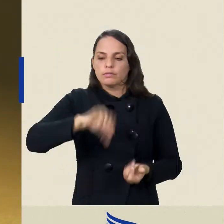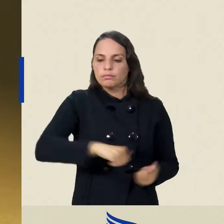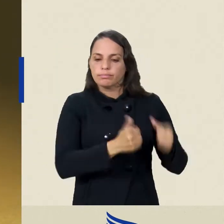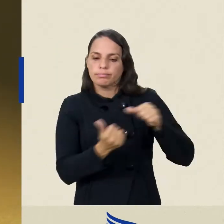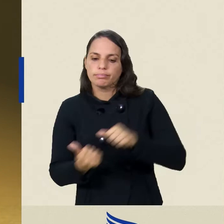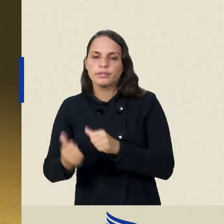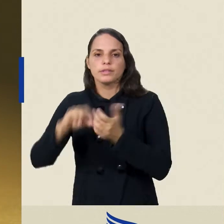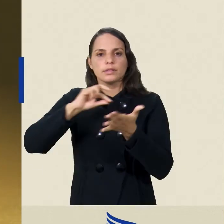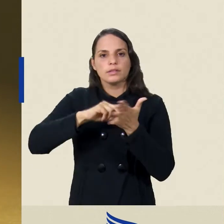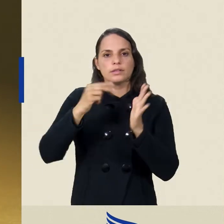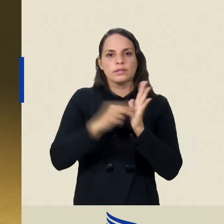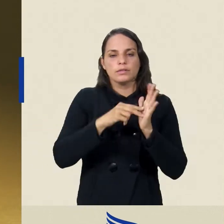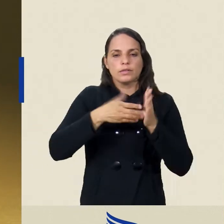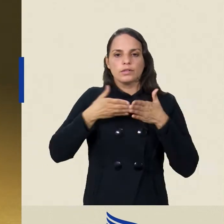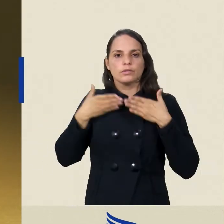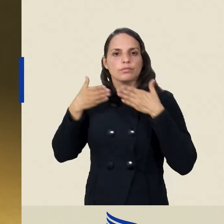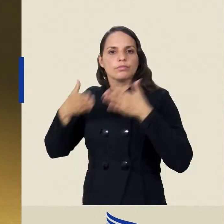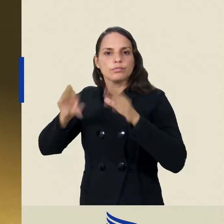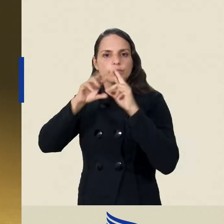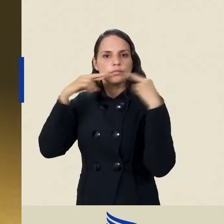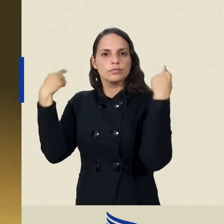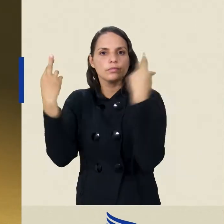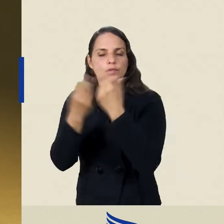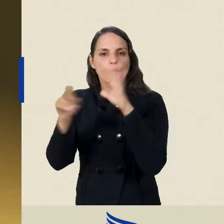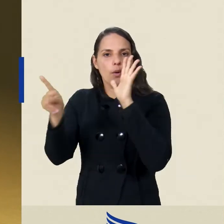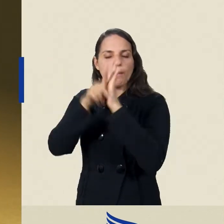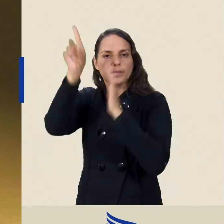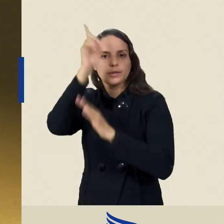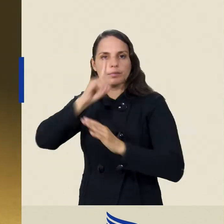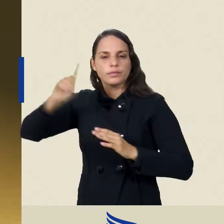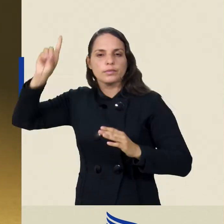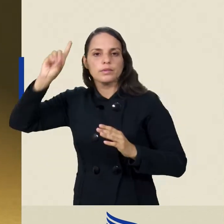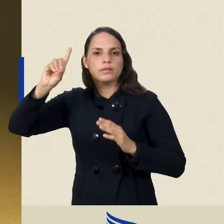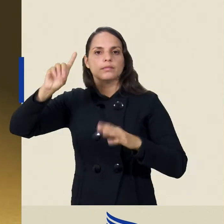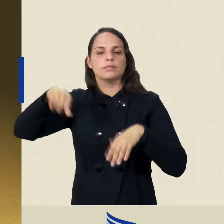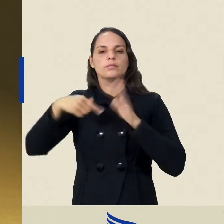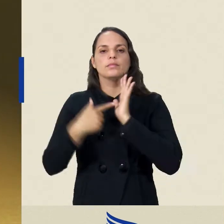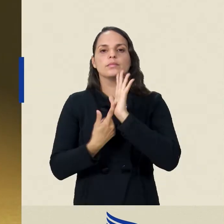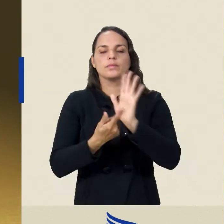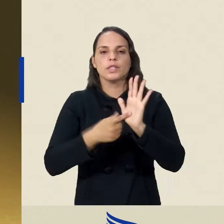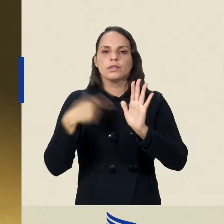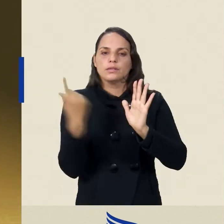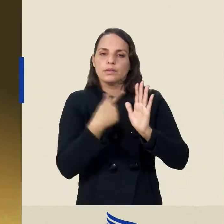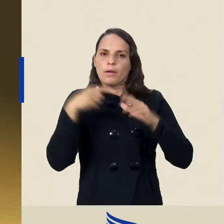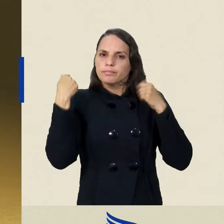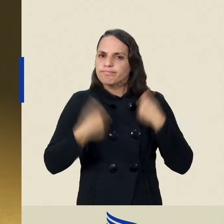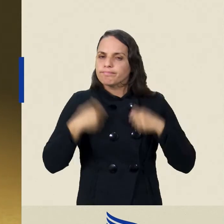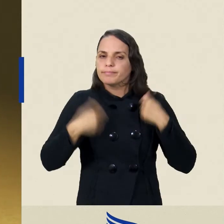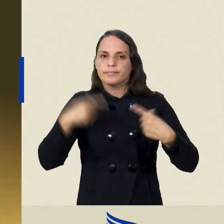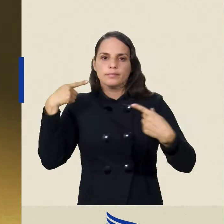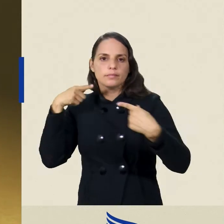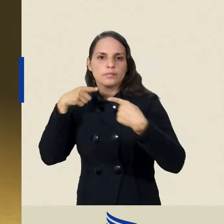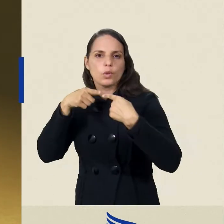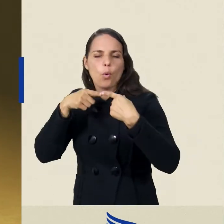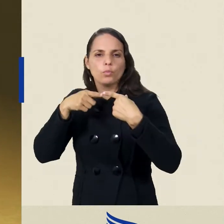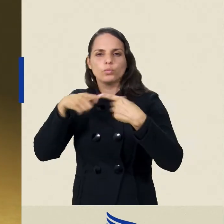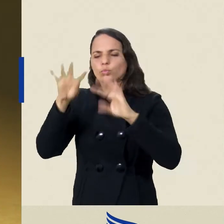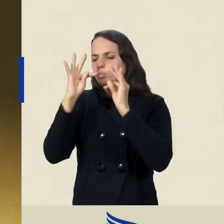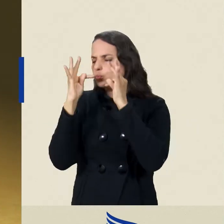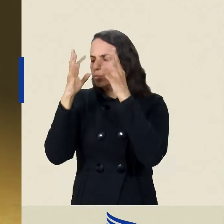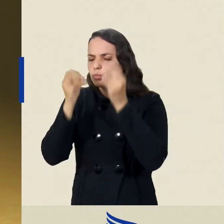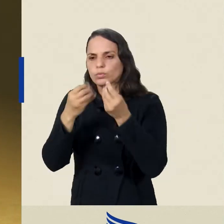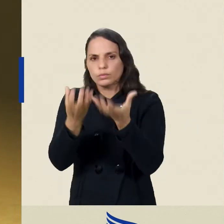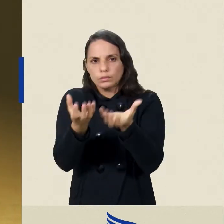reino espiritual. Ele fez disso uma condição positiva com a qual devem concordar todos os que desejam